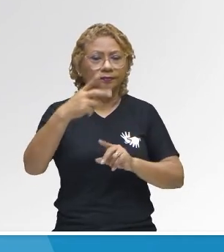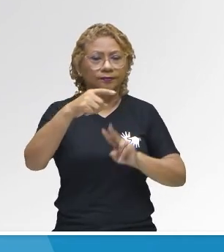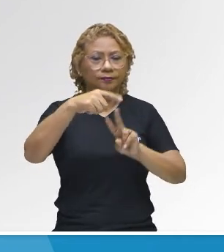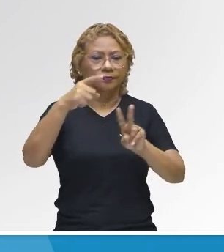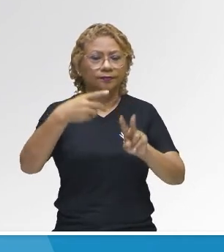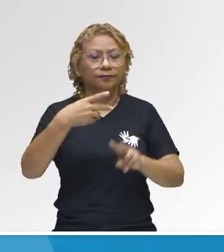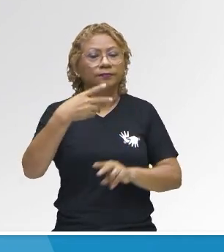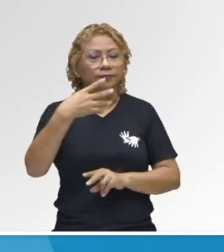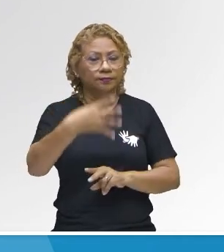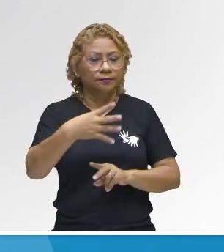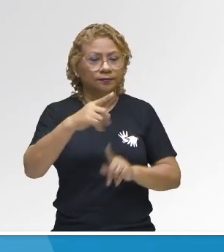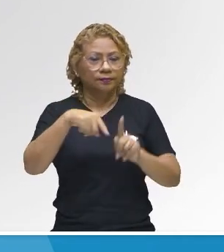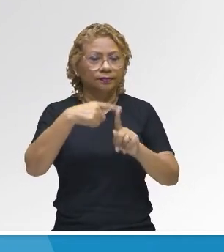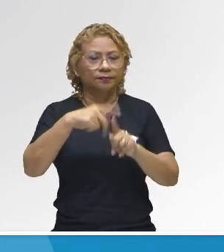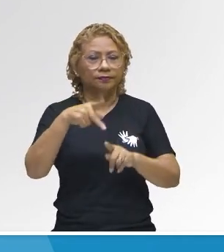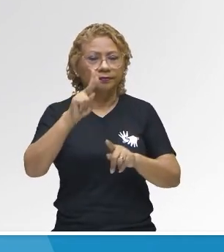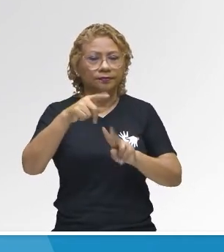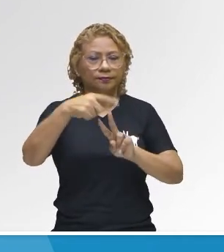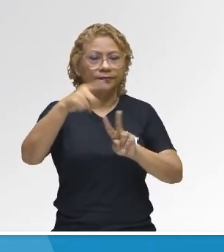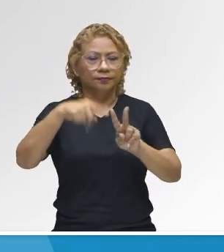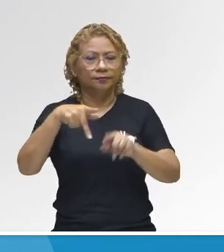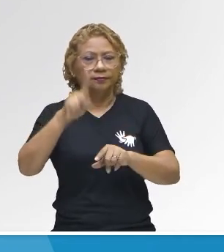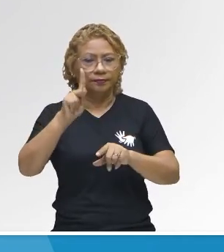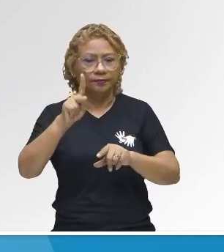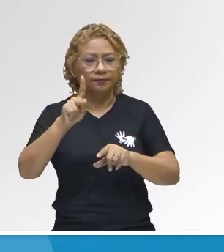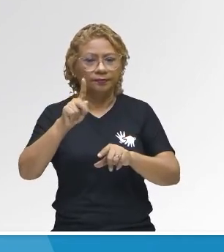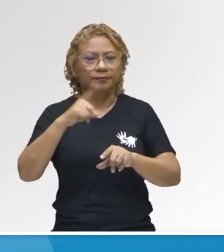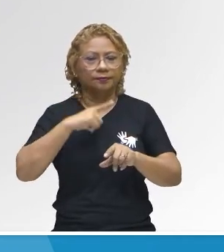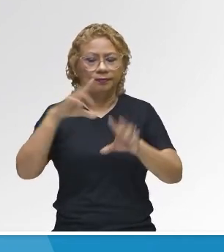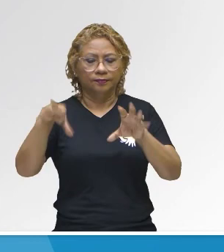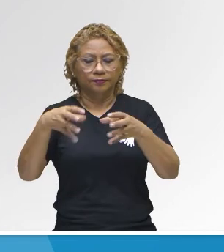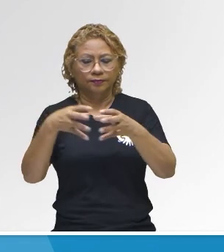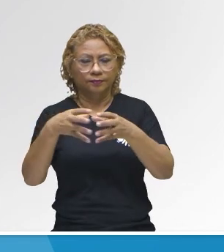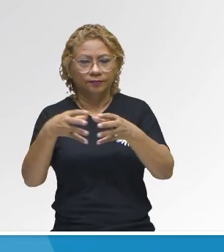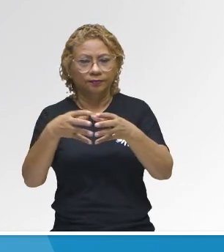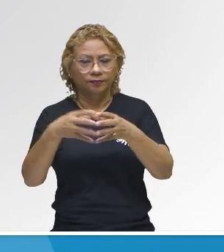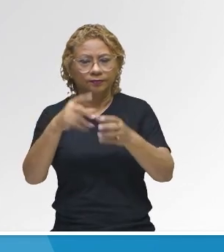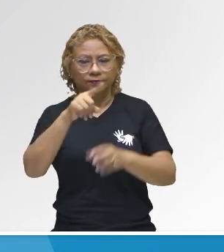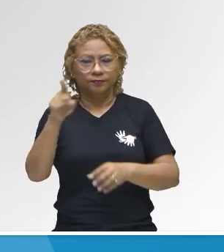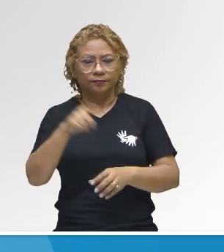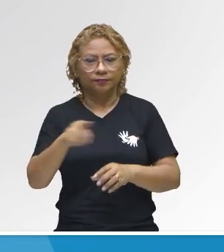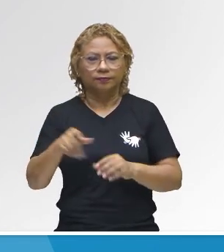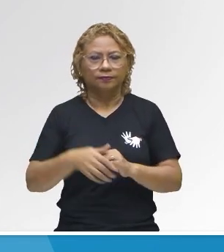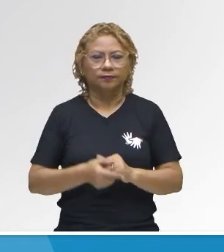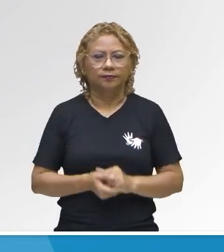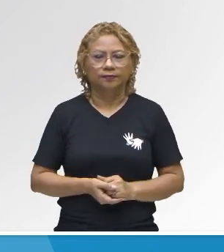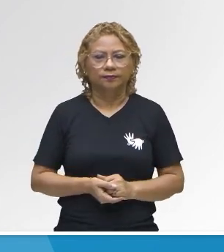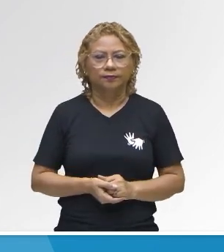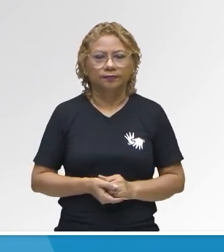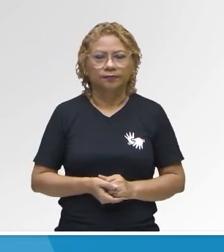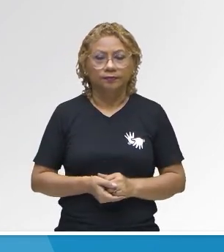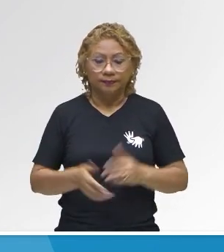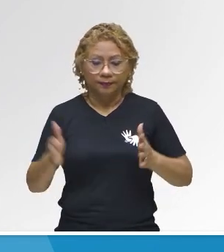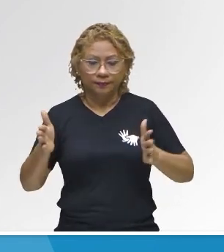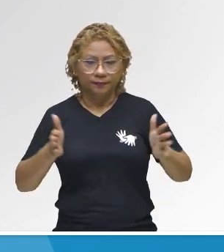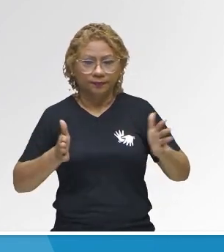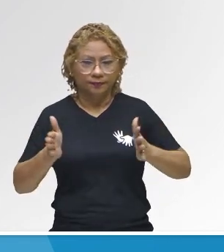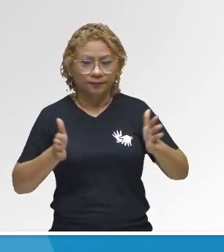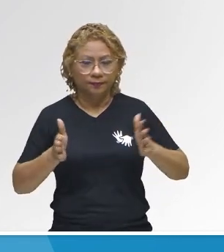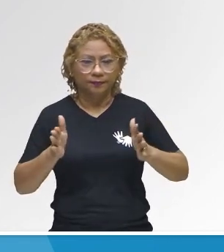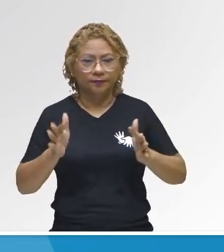ao conjunto dos números inteiros. Agora, vamos determinar o período dessa